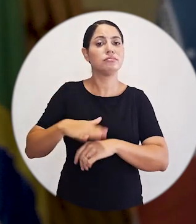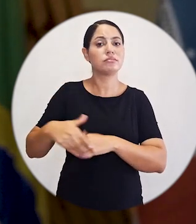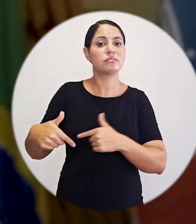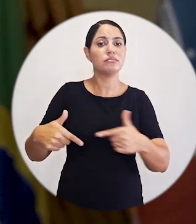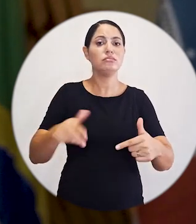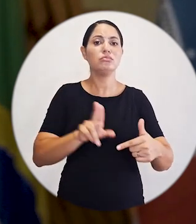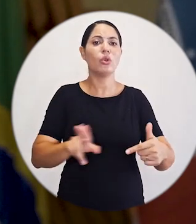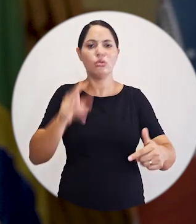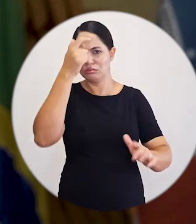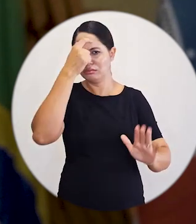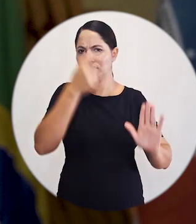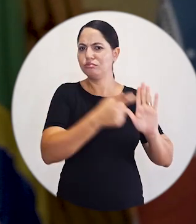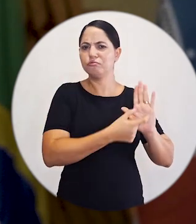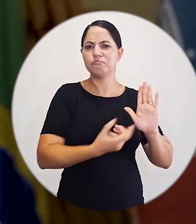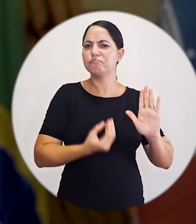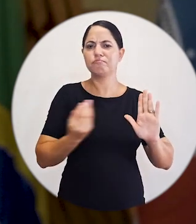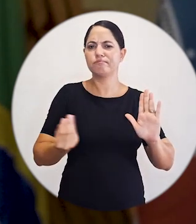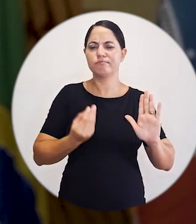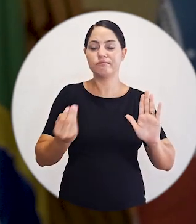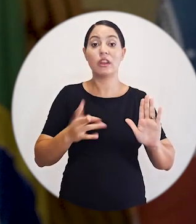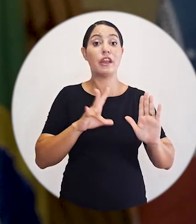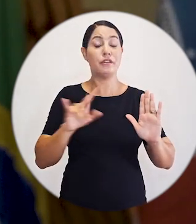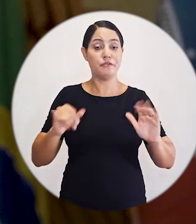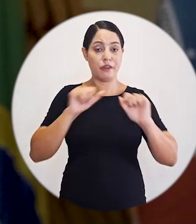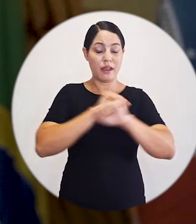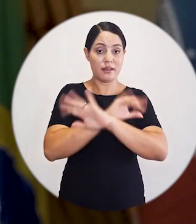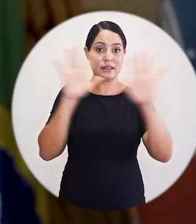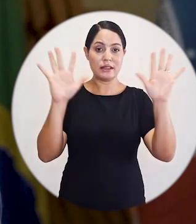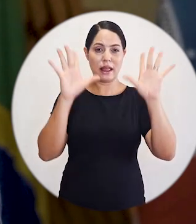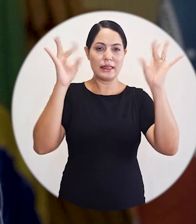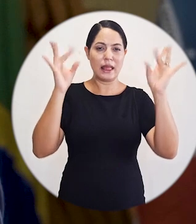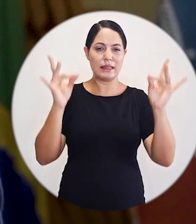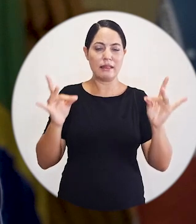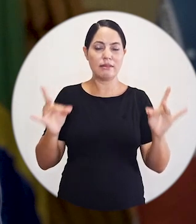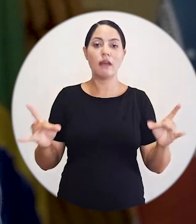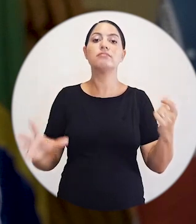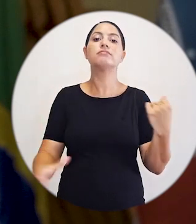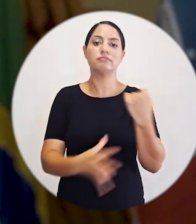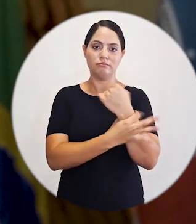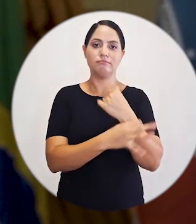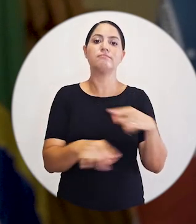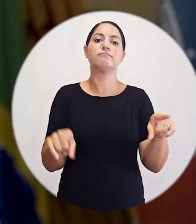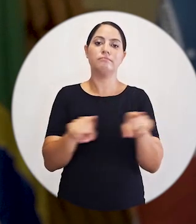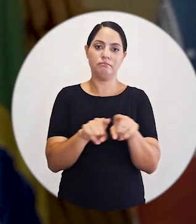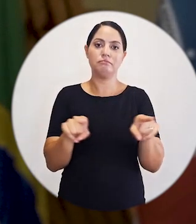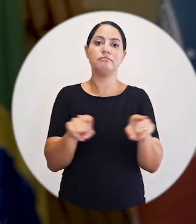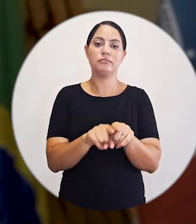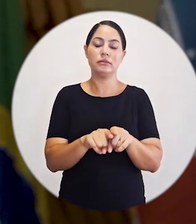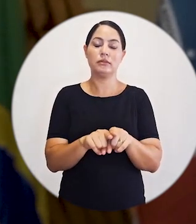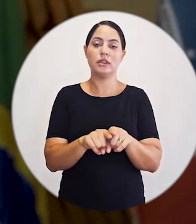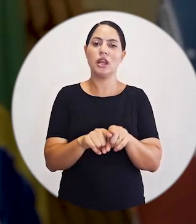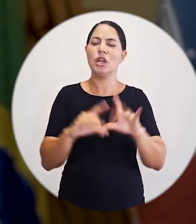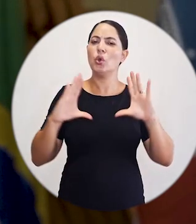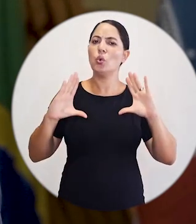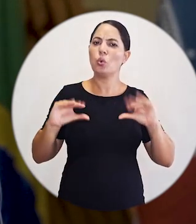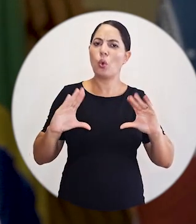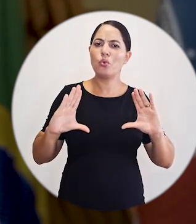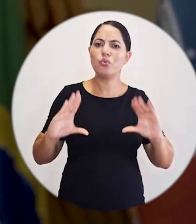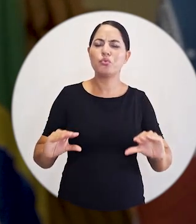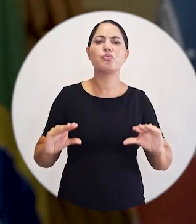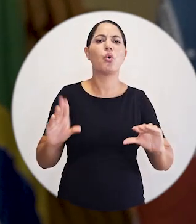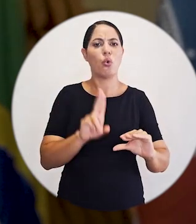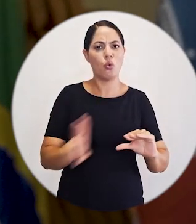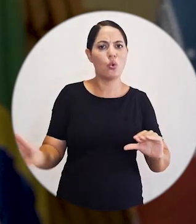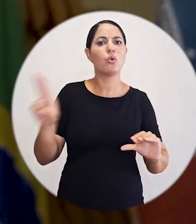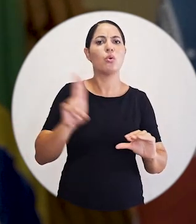advocacia como um todo no uso da inteligência artificial, ela vai otorgar um maior nível de transparência, um maior nível de segurança para o profissional e de